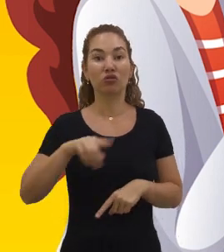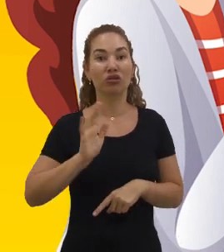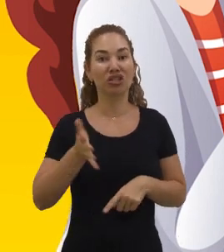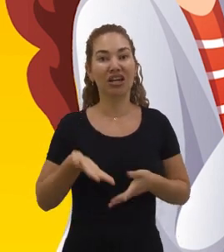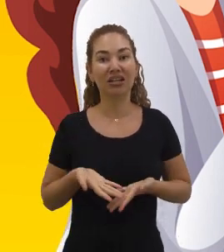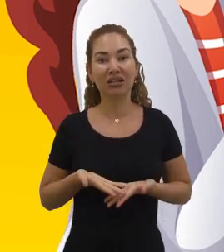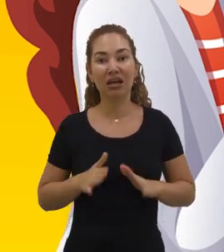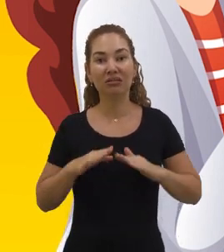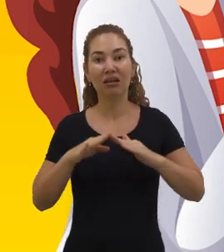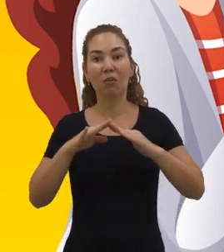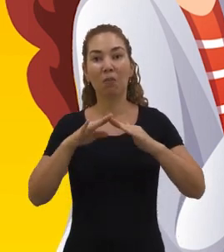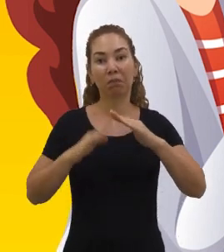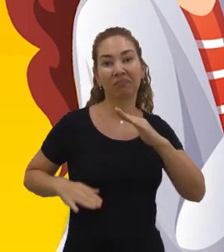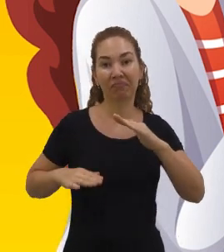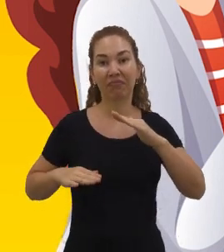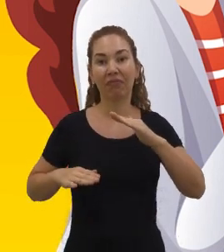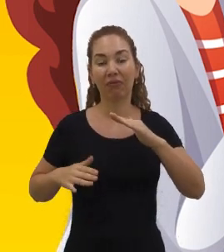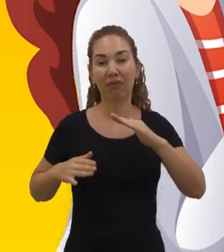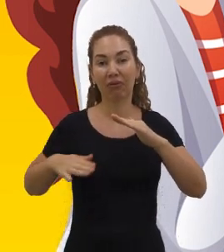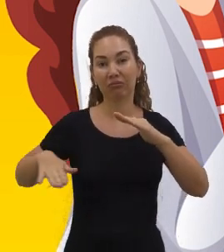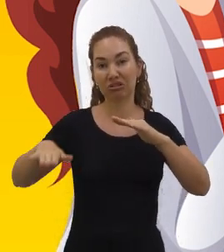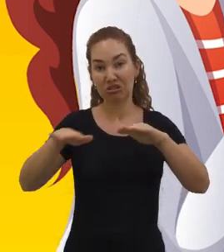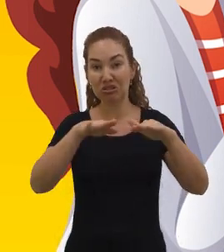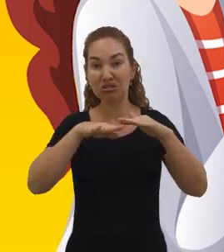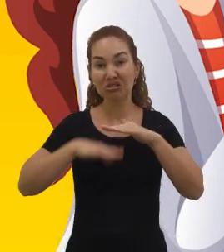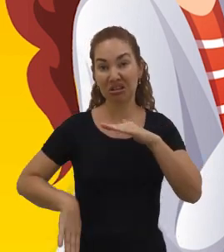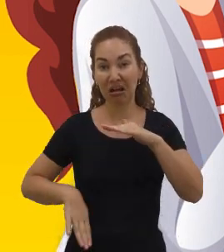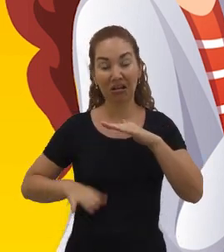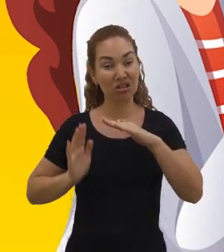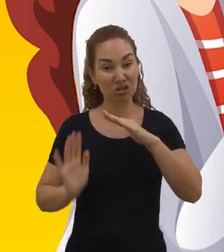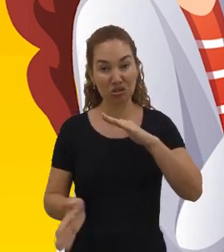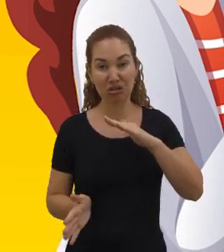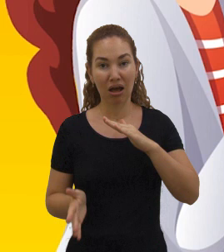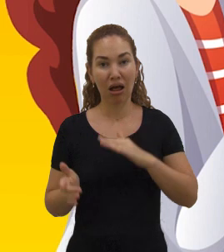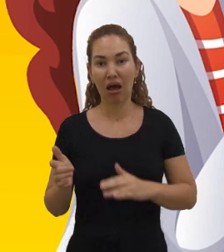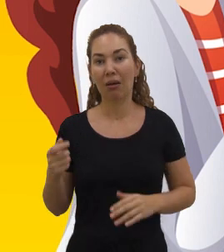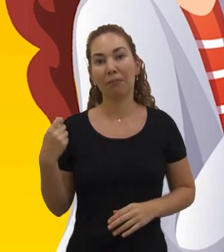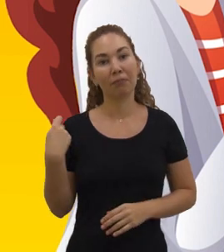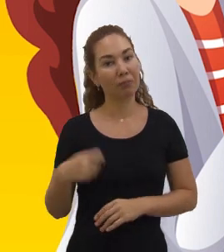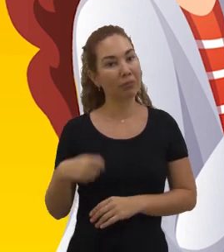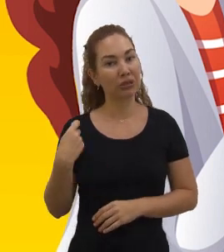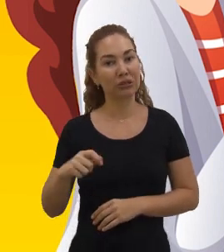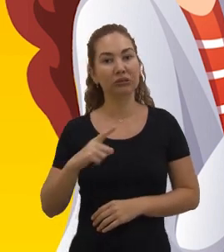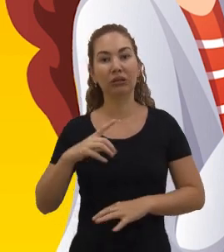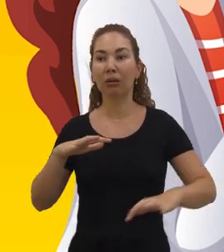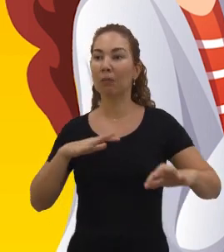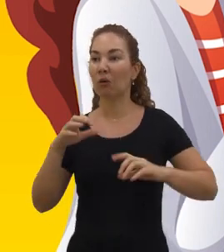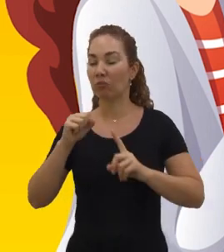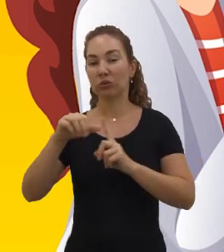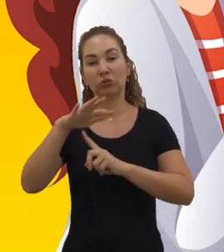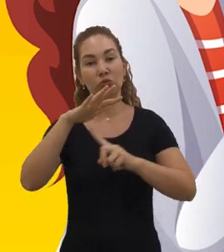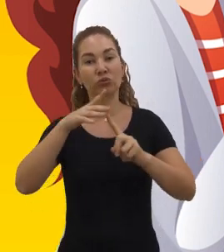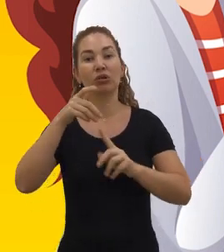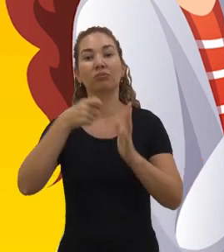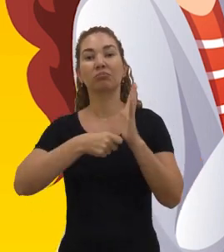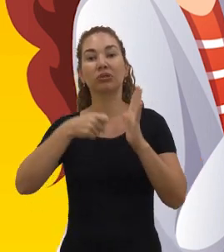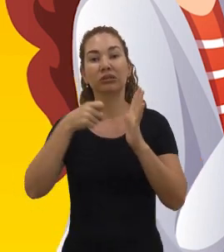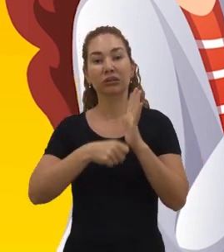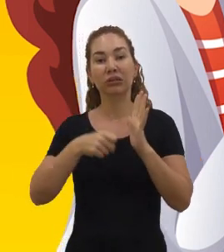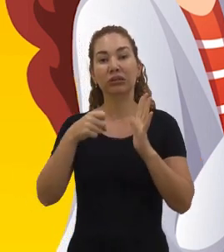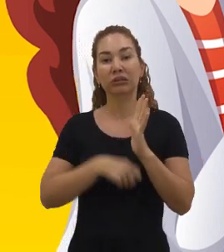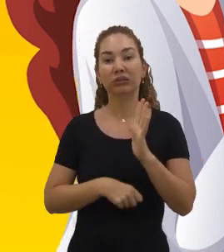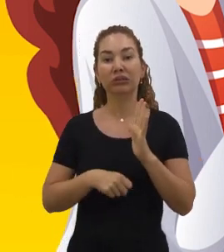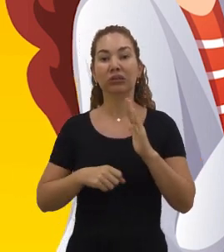desiguais, não tem como a gente não ter assim movimentos sociais para tentar pelo